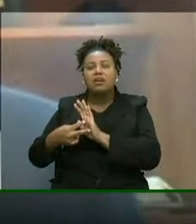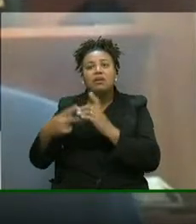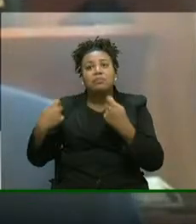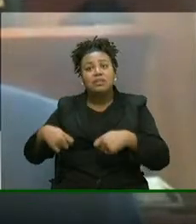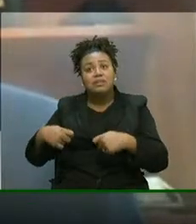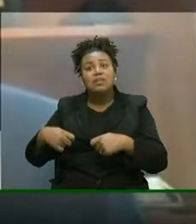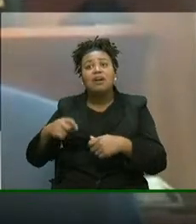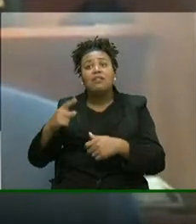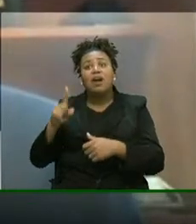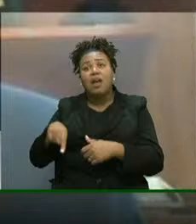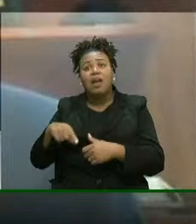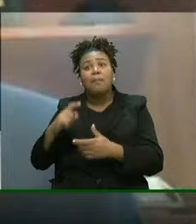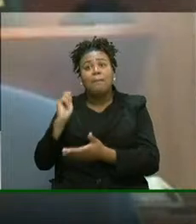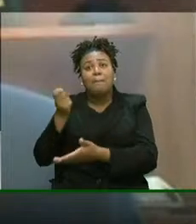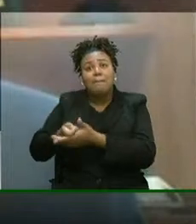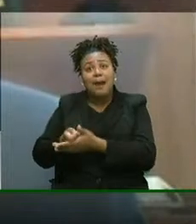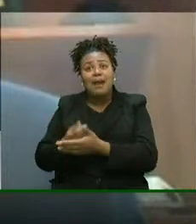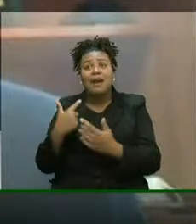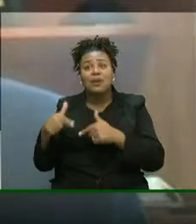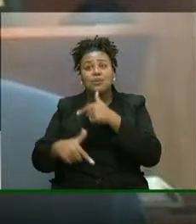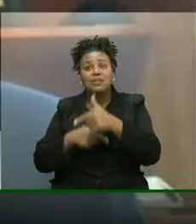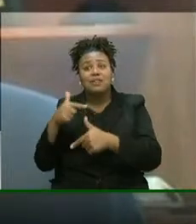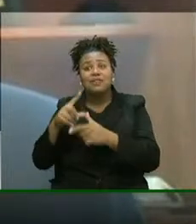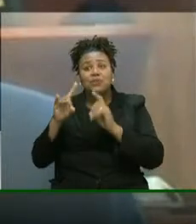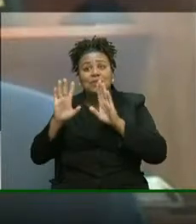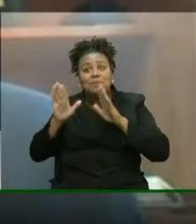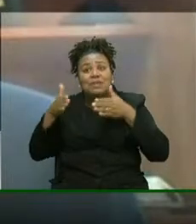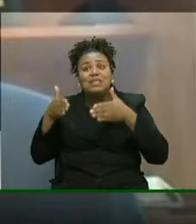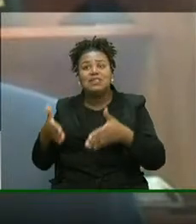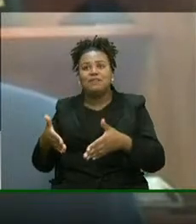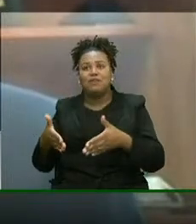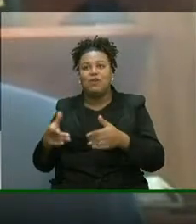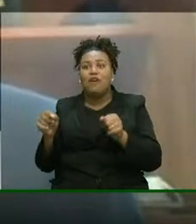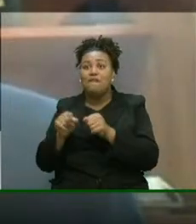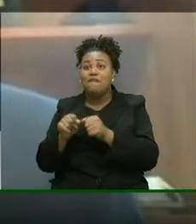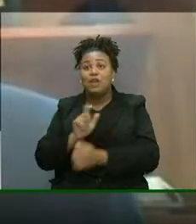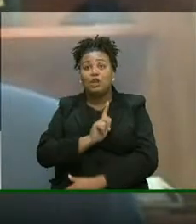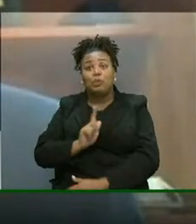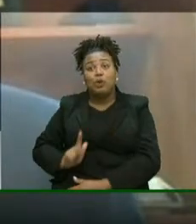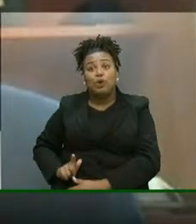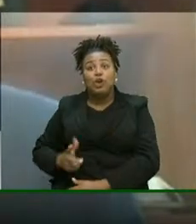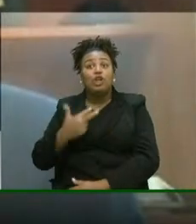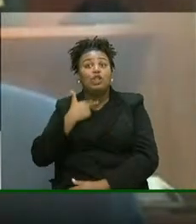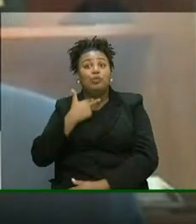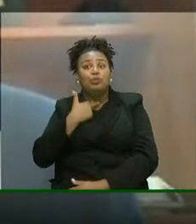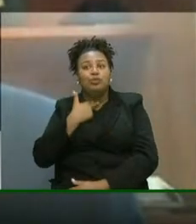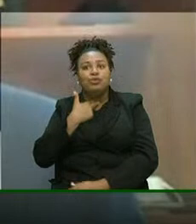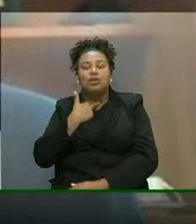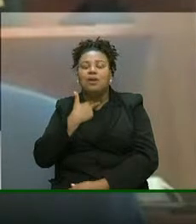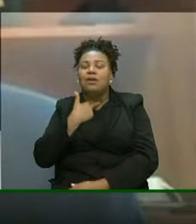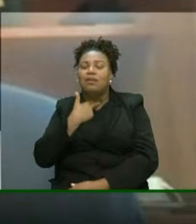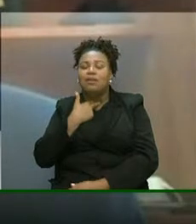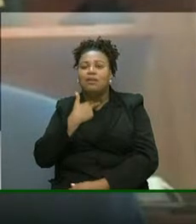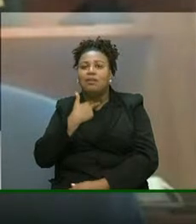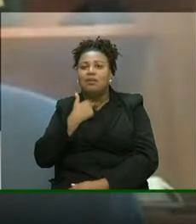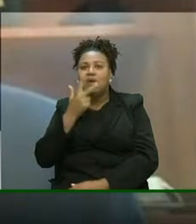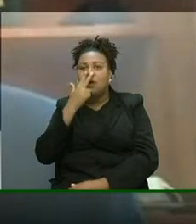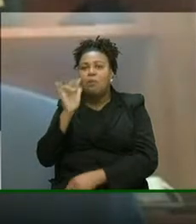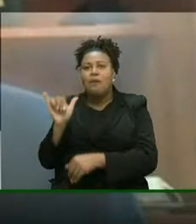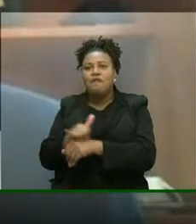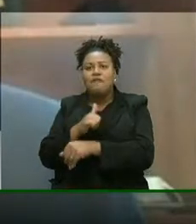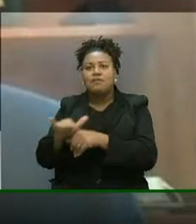deveriam significar uma remuneração a um serviço em específico feito pelo governo do Estado e não poderia ser, de forma alguma, uma